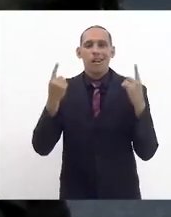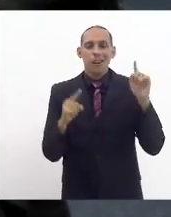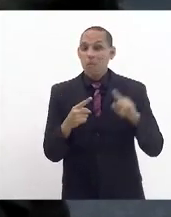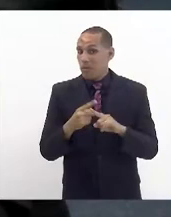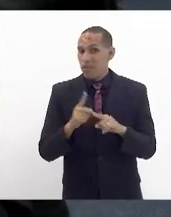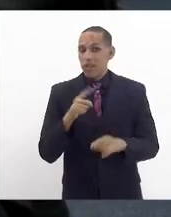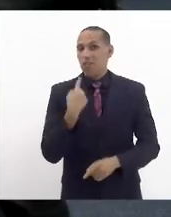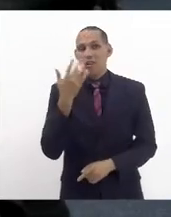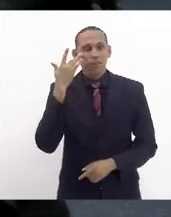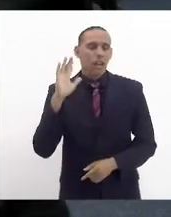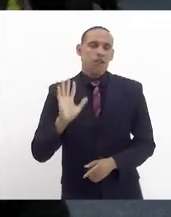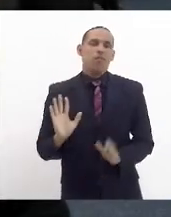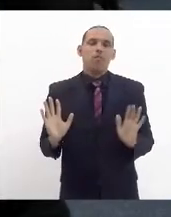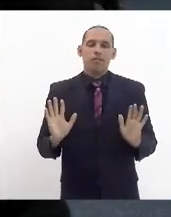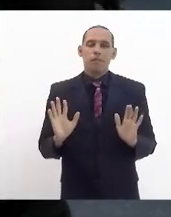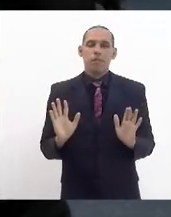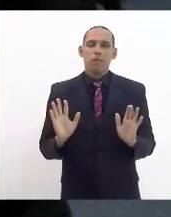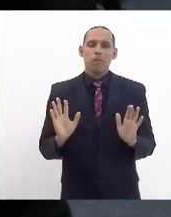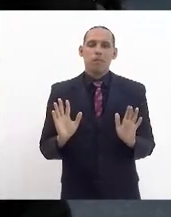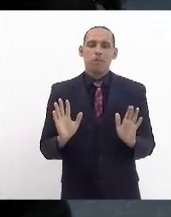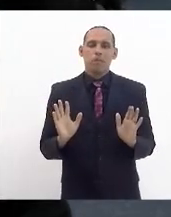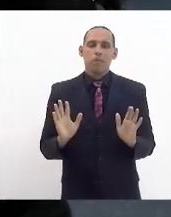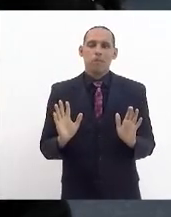não sabemos, presidente,